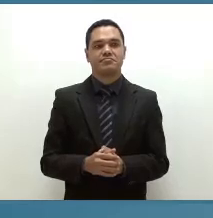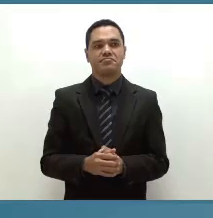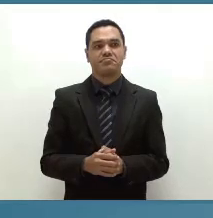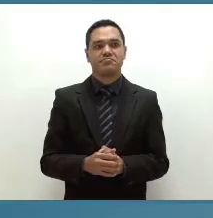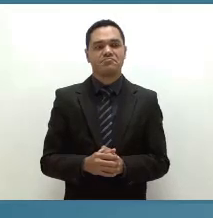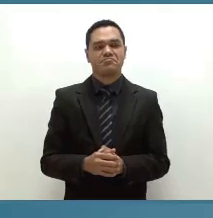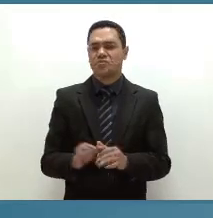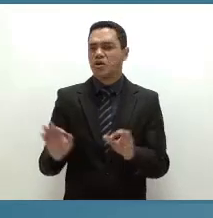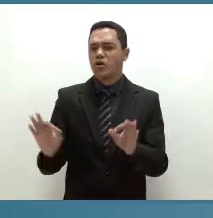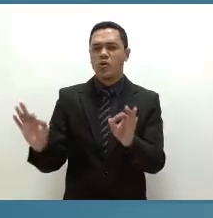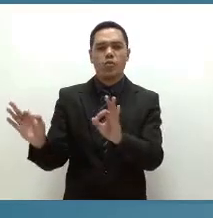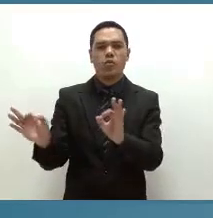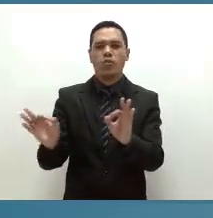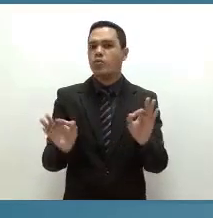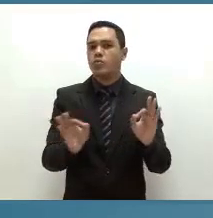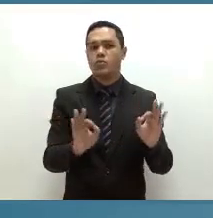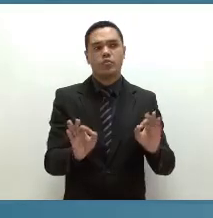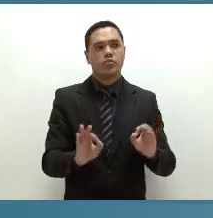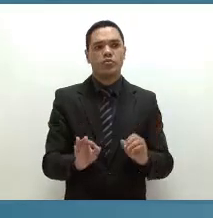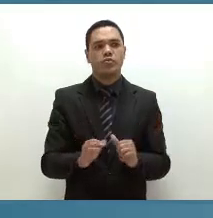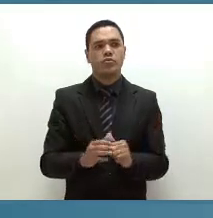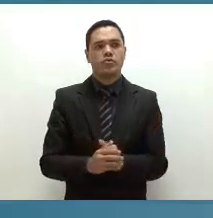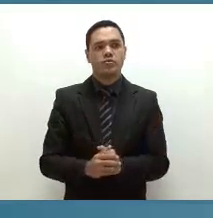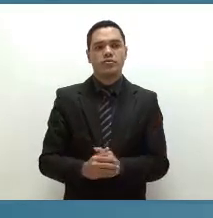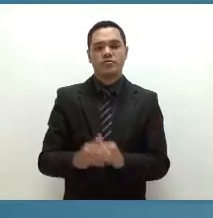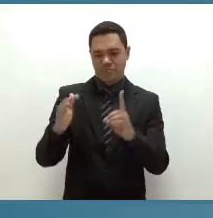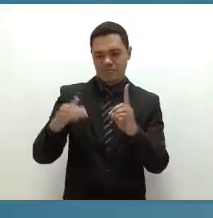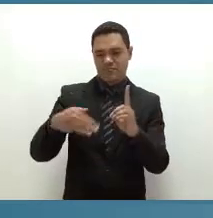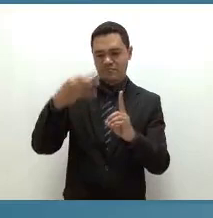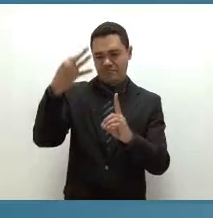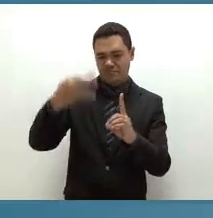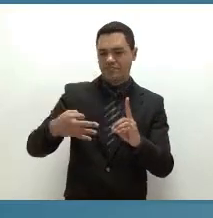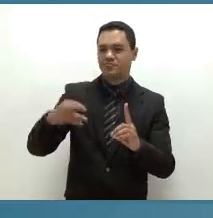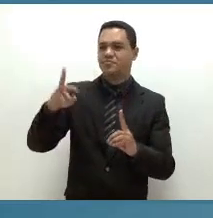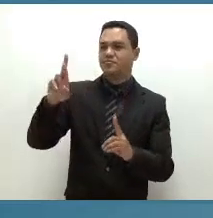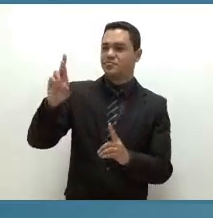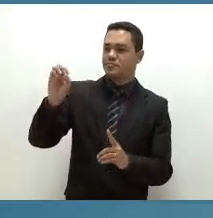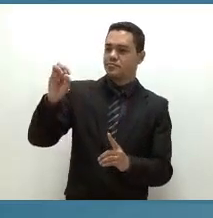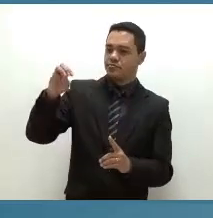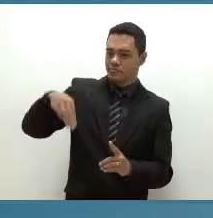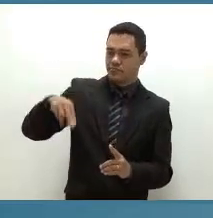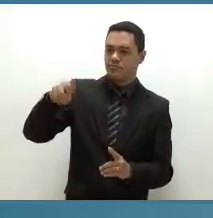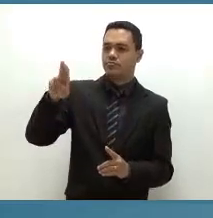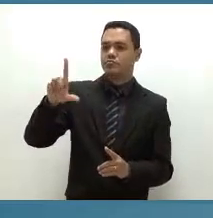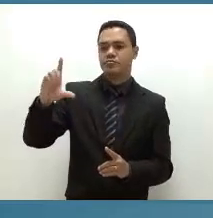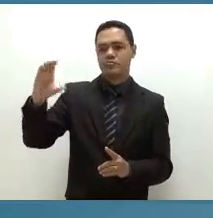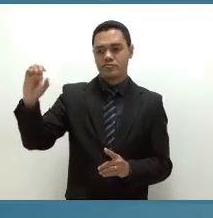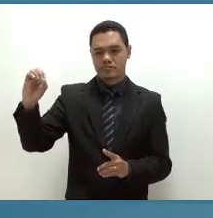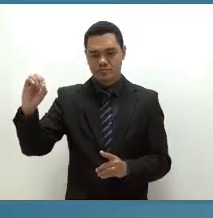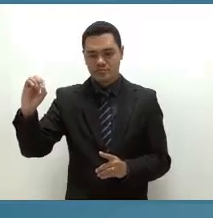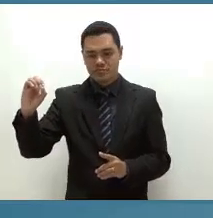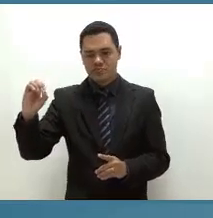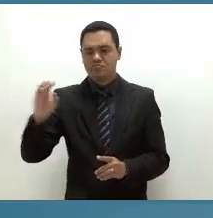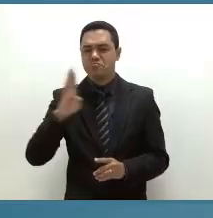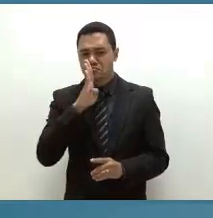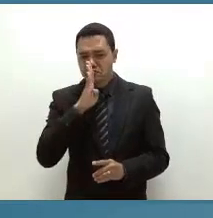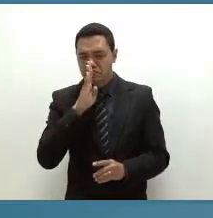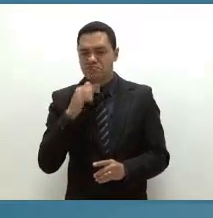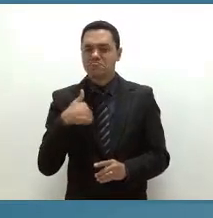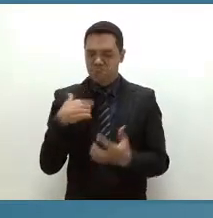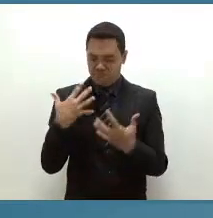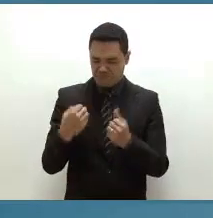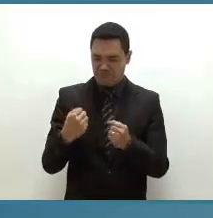Nenhuma, excelência. Eu, guardo o ombro, se manter silente, eu acompanho o decano e não há